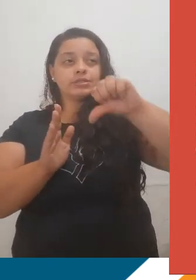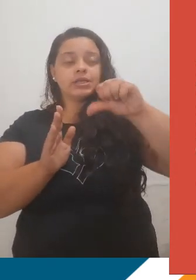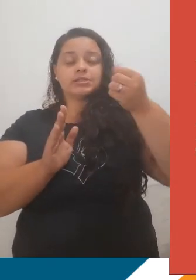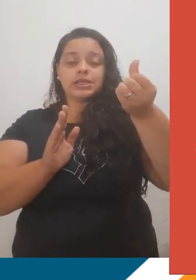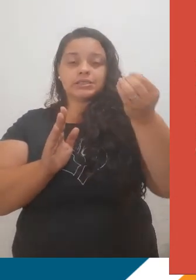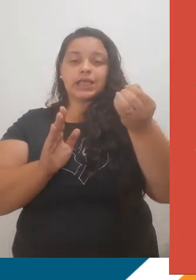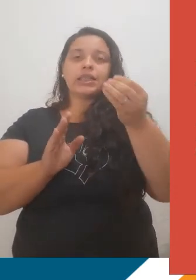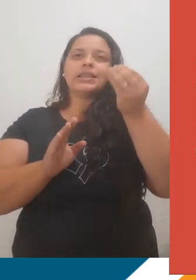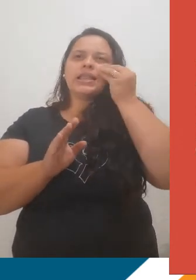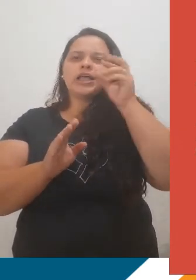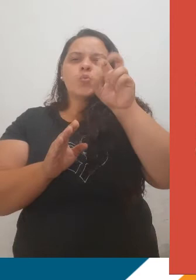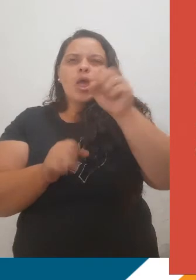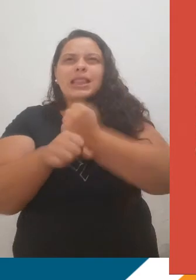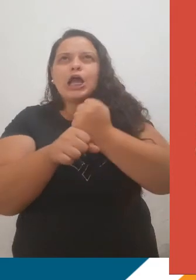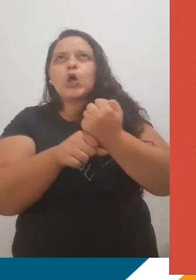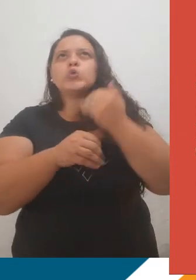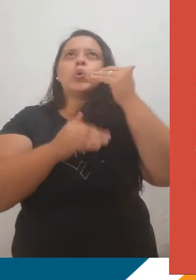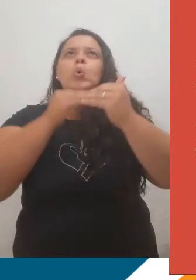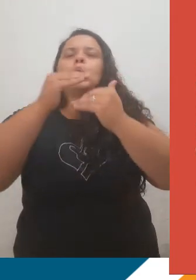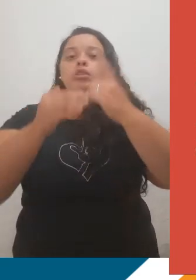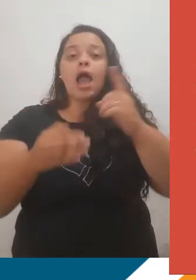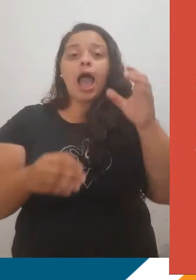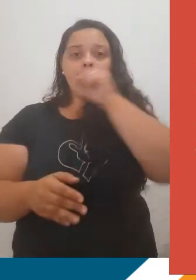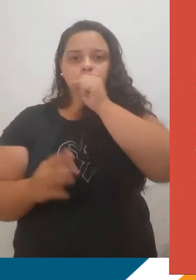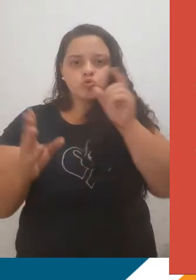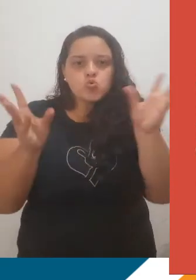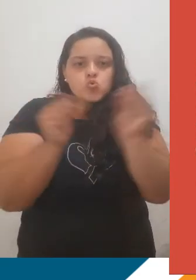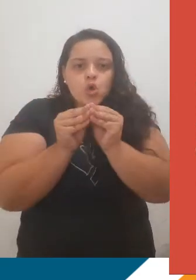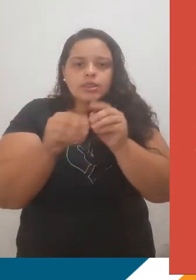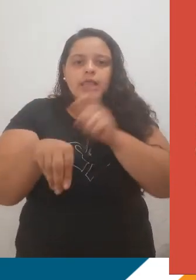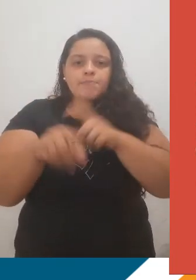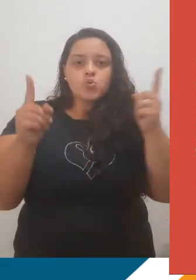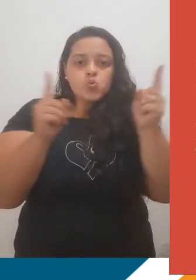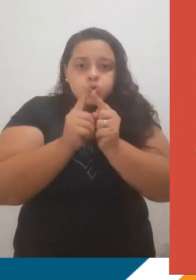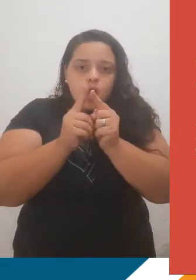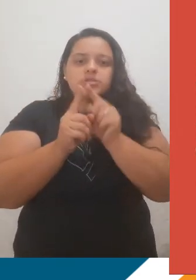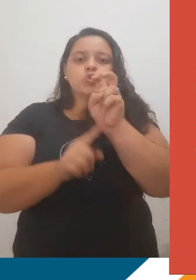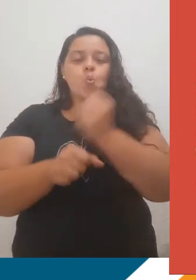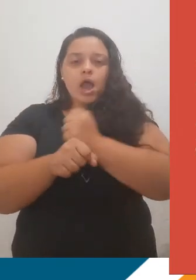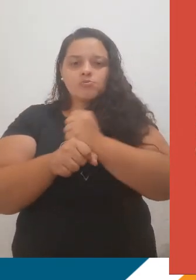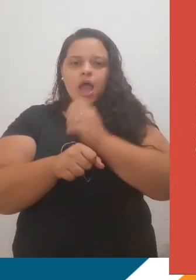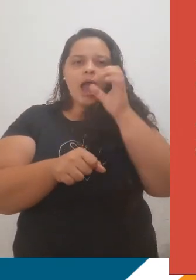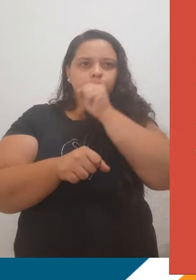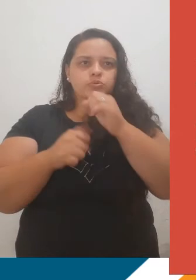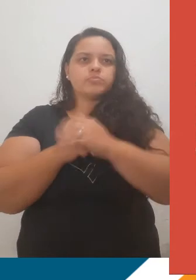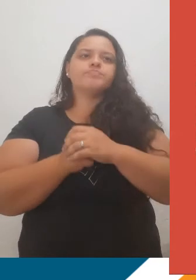de investimento de cada tipo de capital a cada tipo de indústria. Como assim? A gente tem a criação do